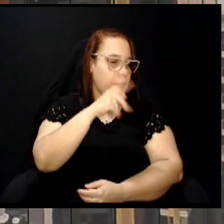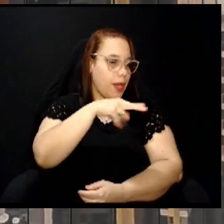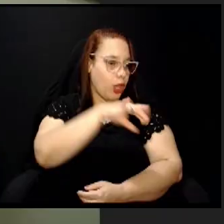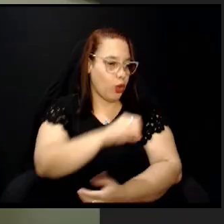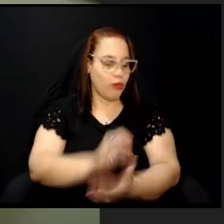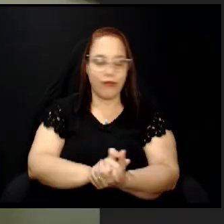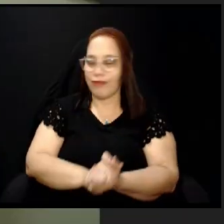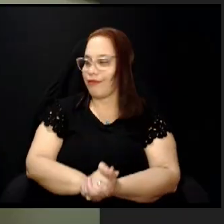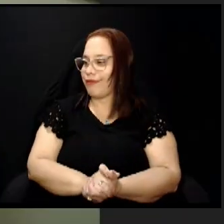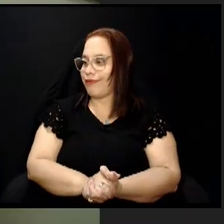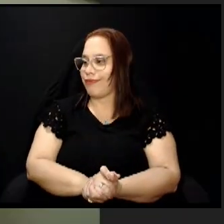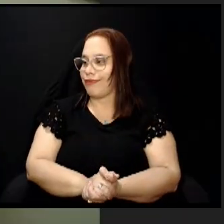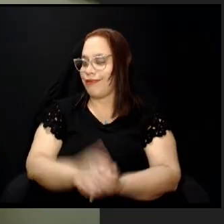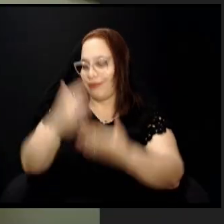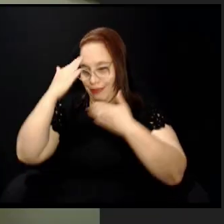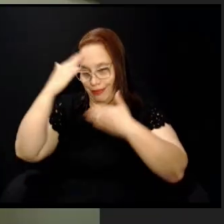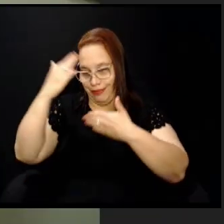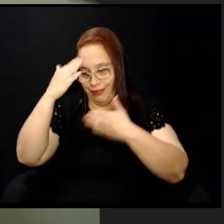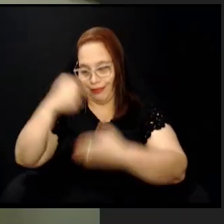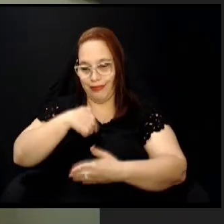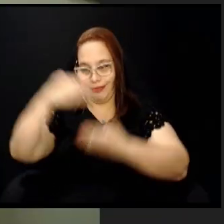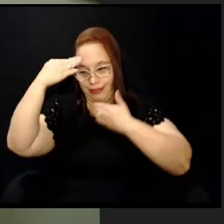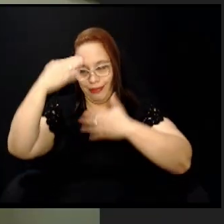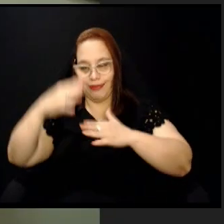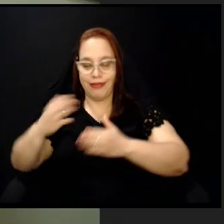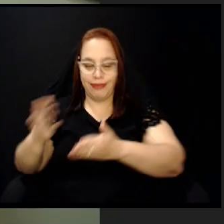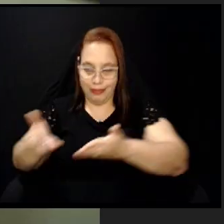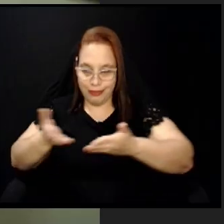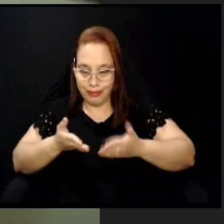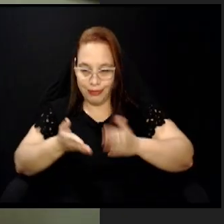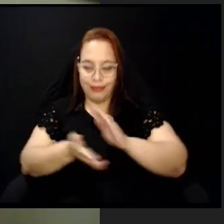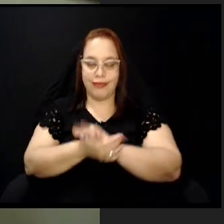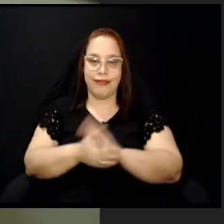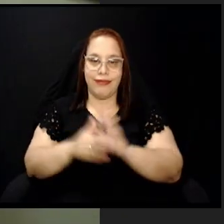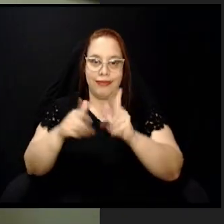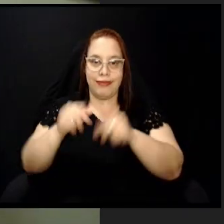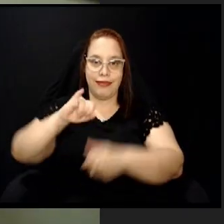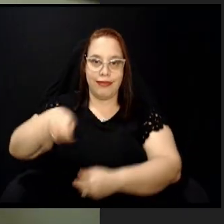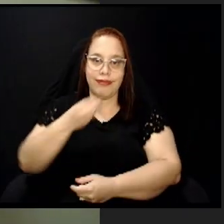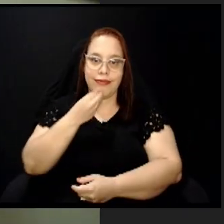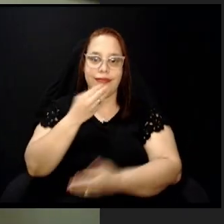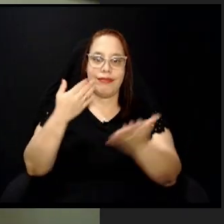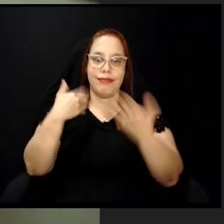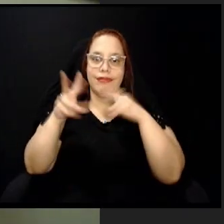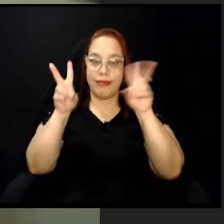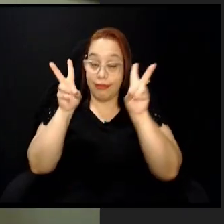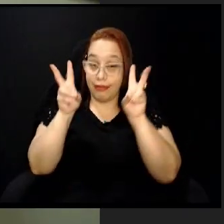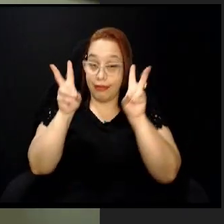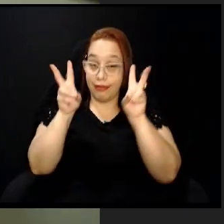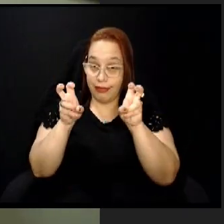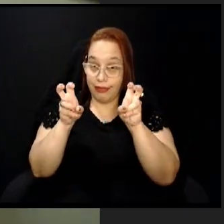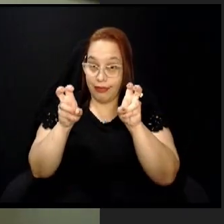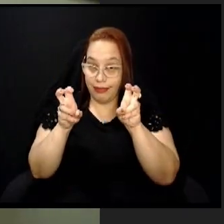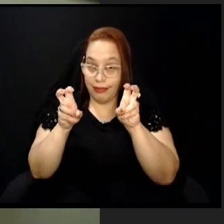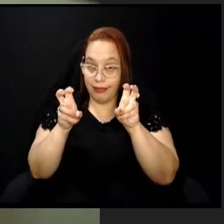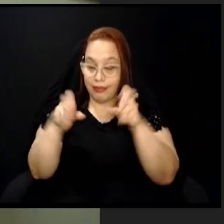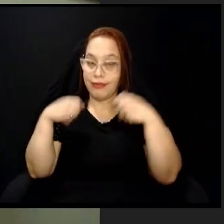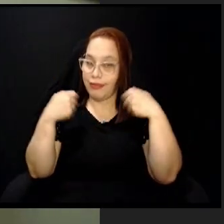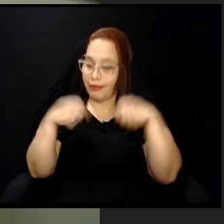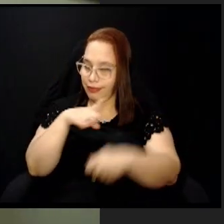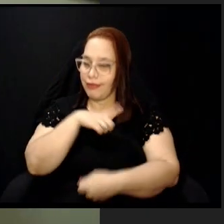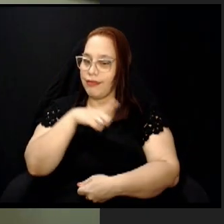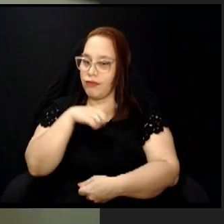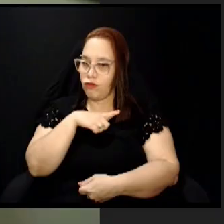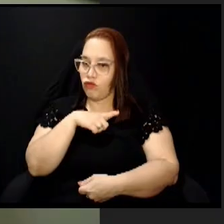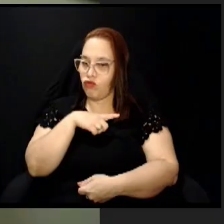Pido. Muito obrigado, eu que agradeço o convite e agradeço a oportunidade de falar do assunto. Toda oportunidade que a gente